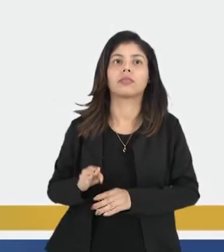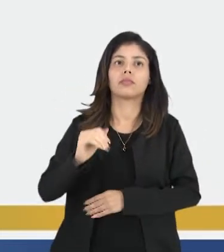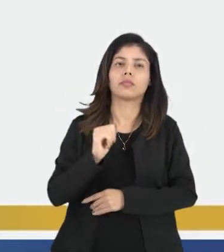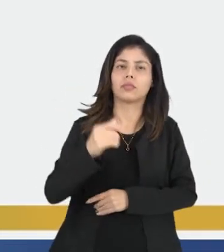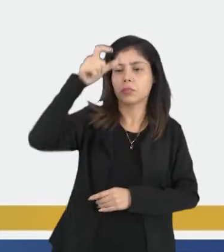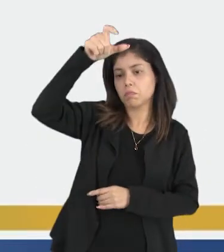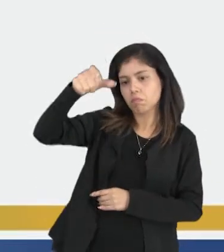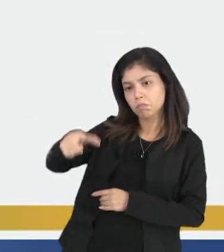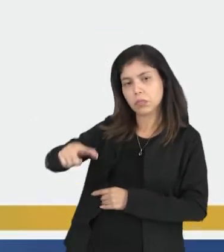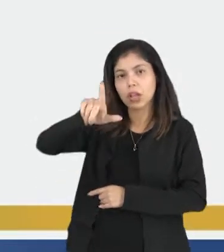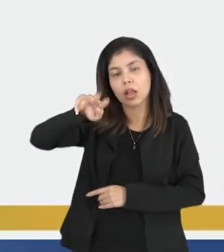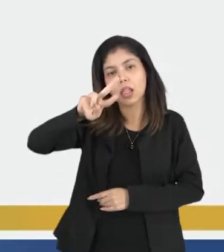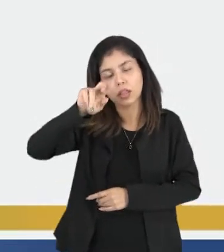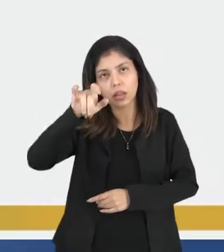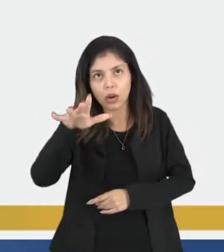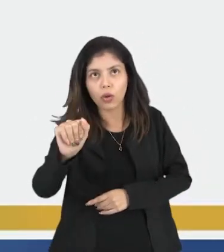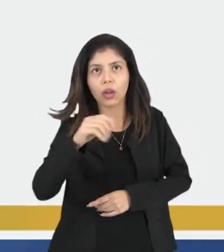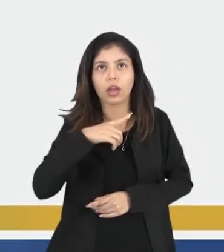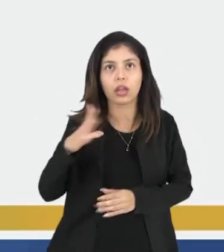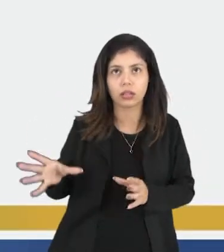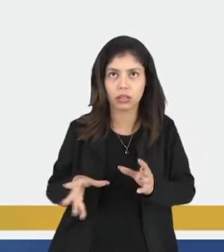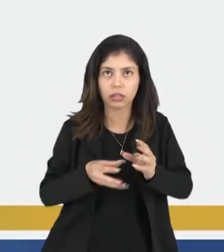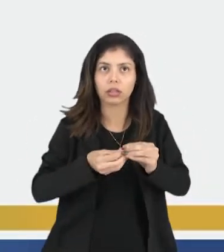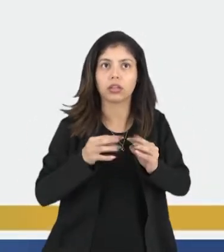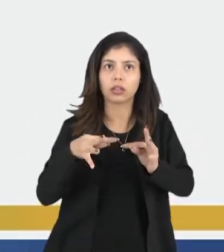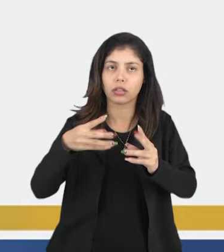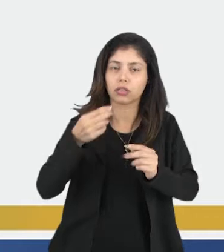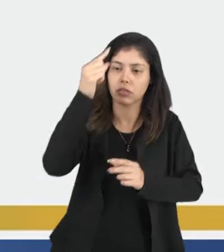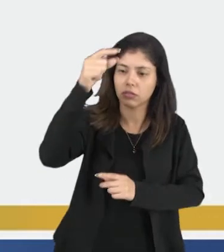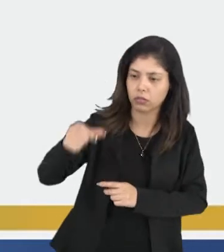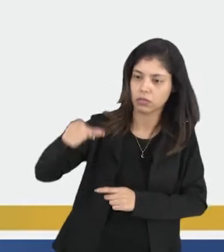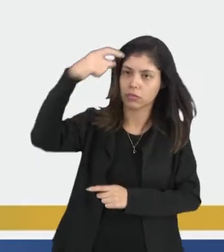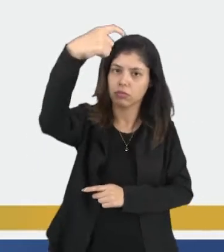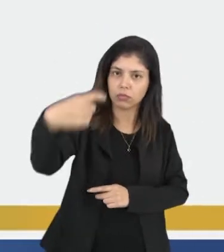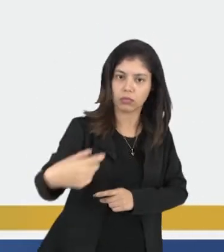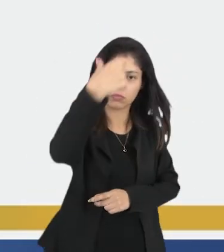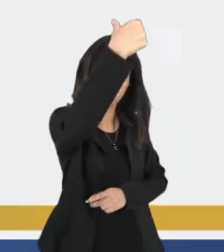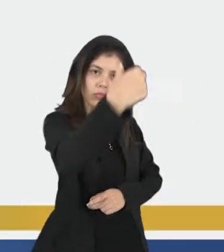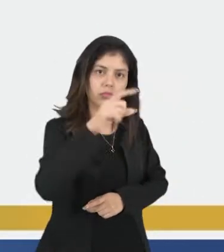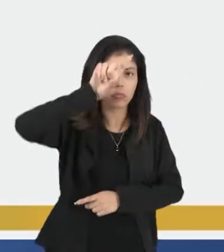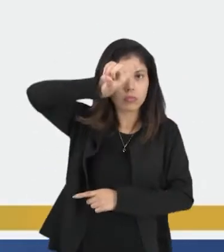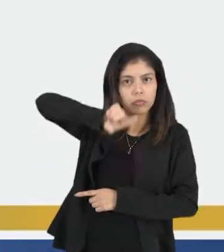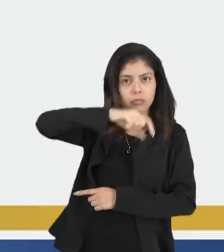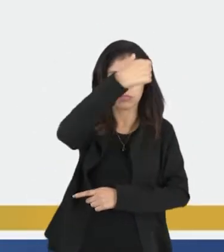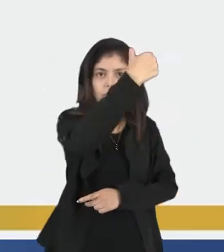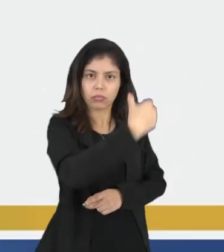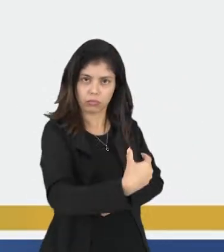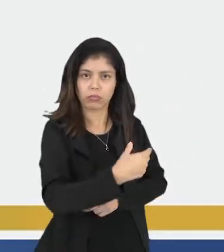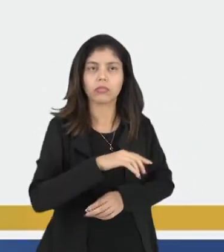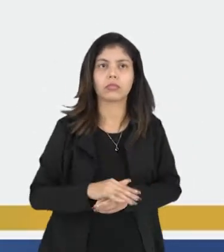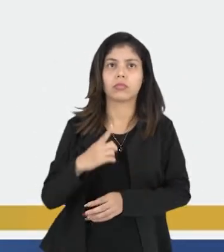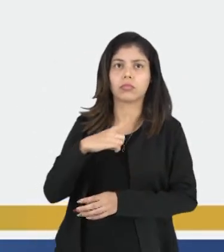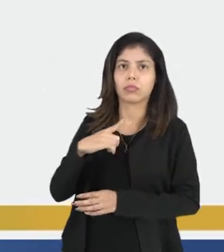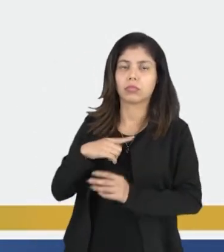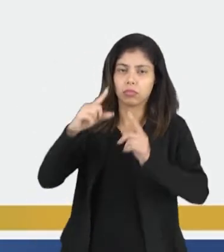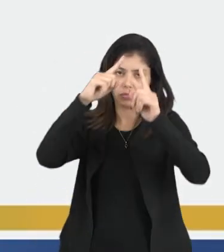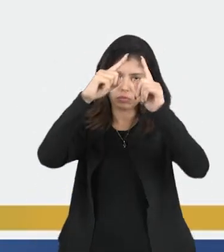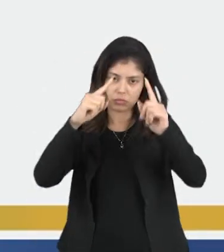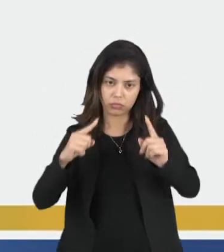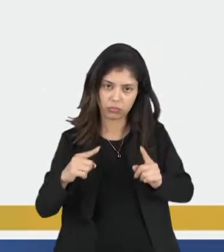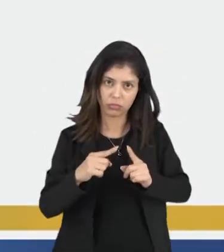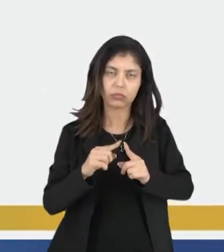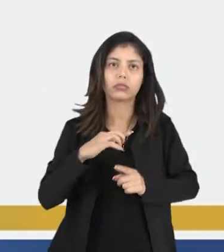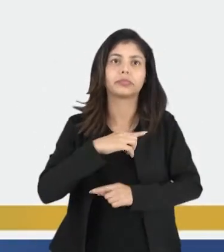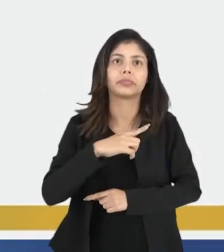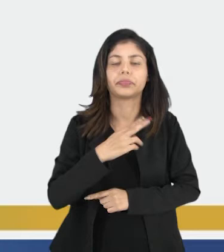superfície poliedrica composta por todos os lados das faces laterais da pirâmide estão nesse caso basta